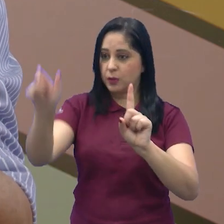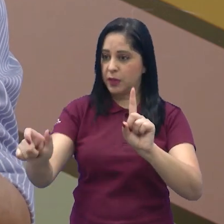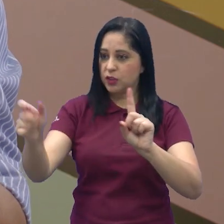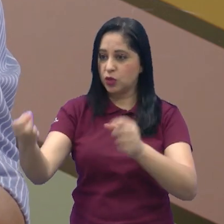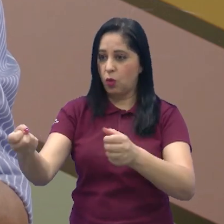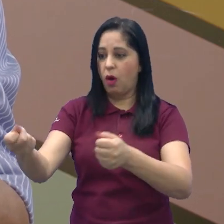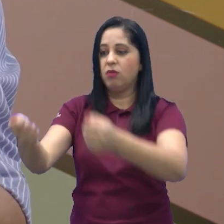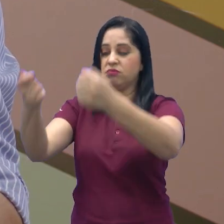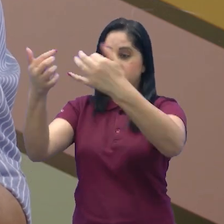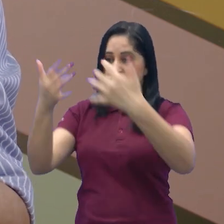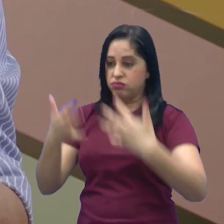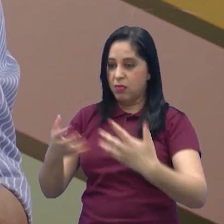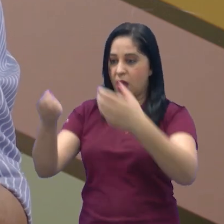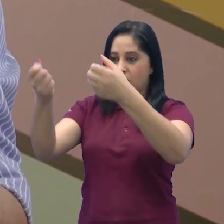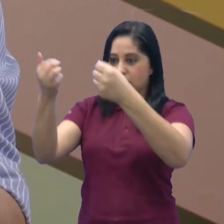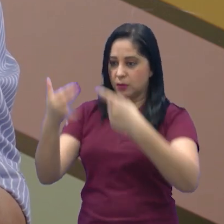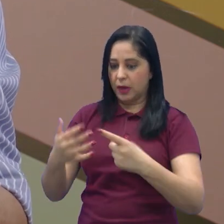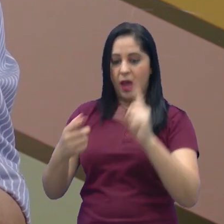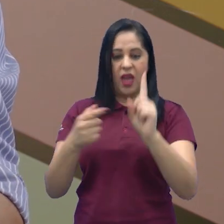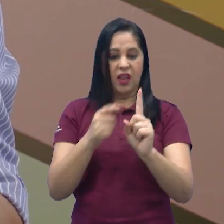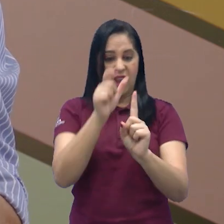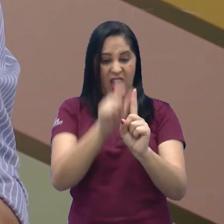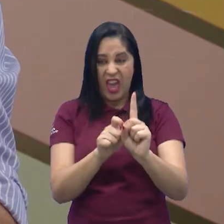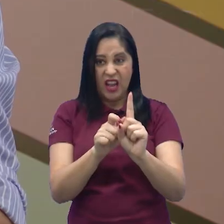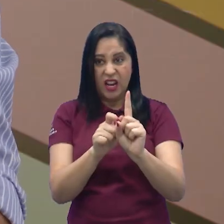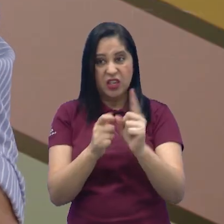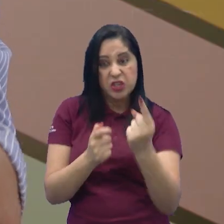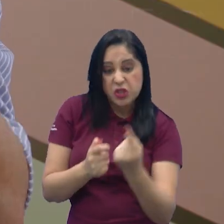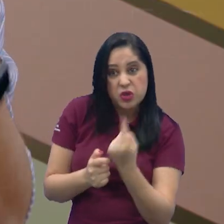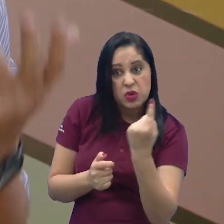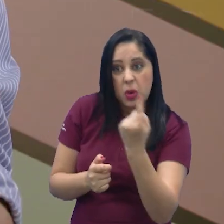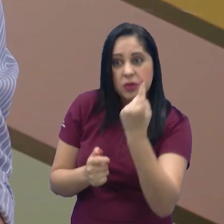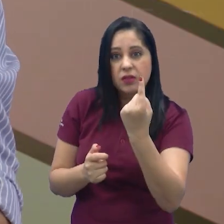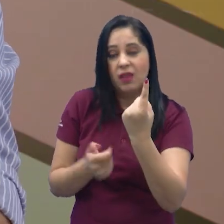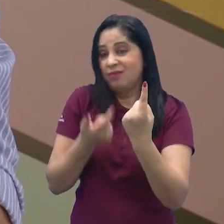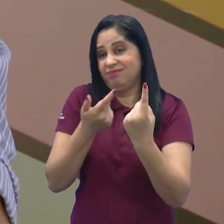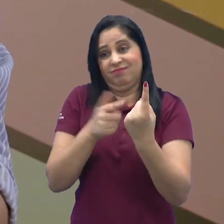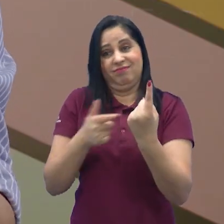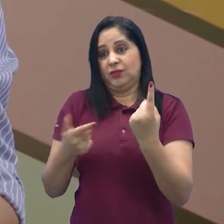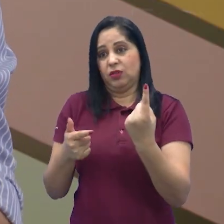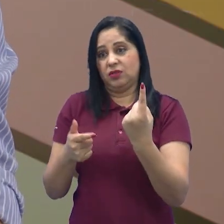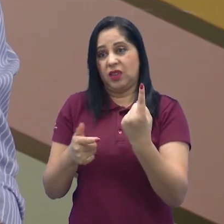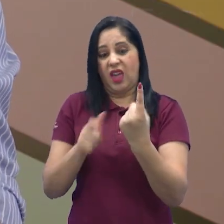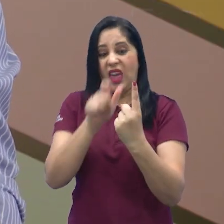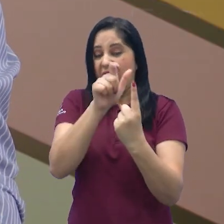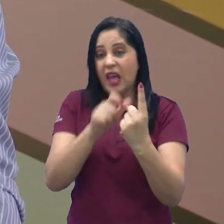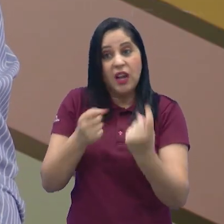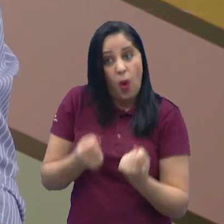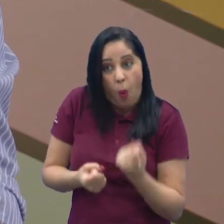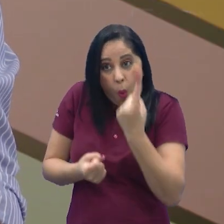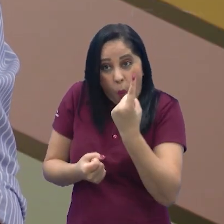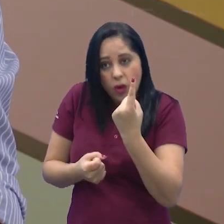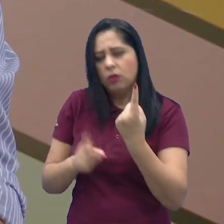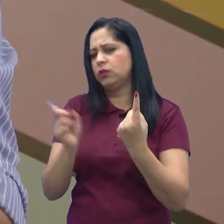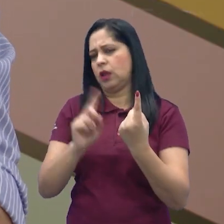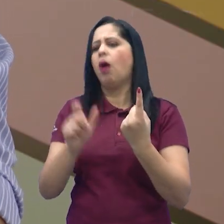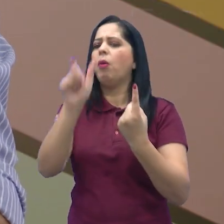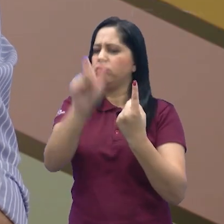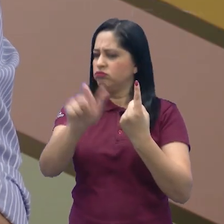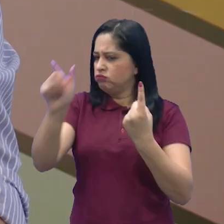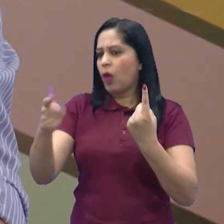Ele vê que não é só ele, que ele não é a vítima disso tudo, que tem outras pessoas também. E